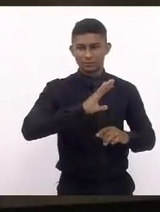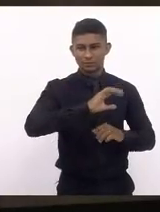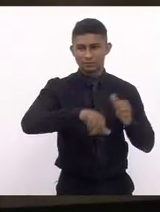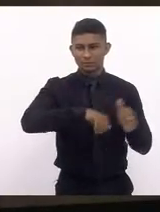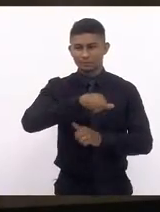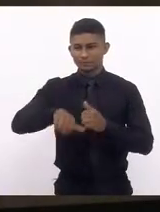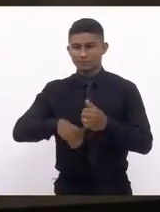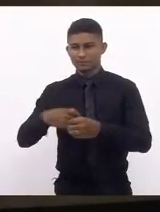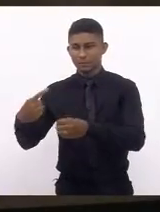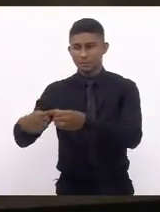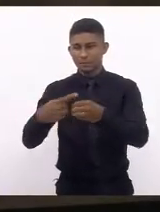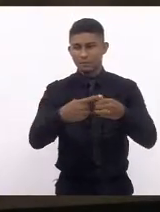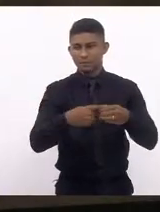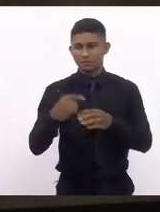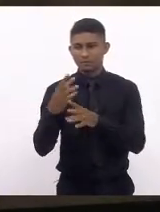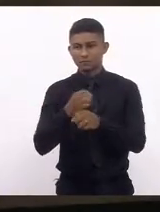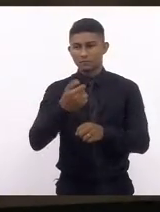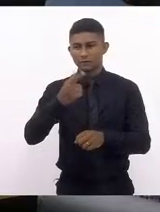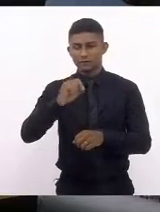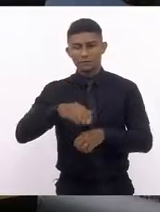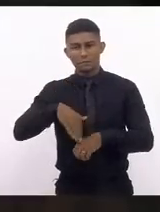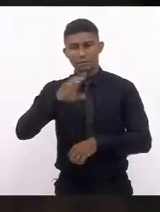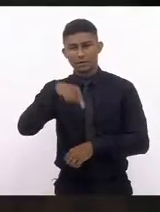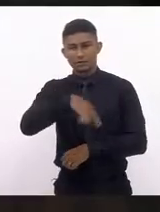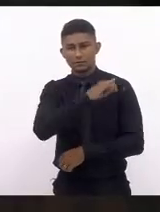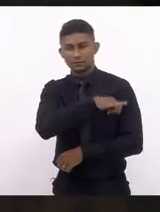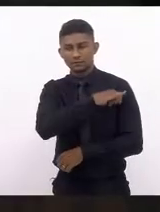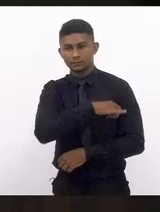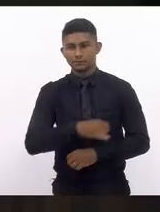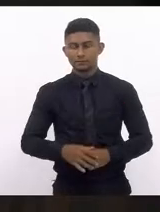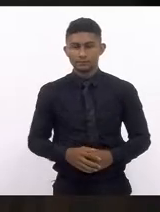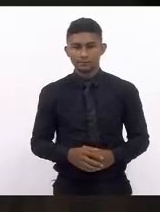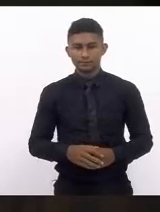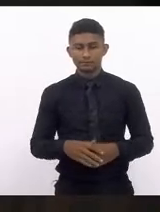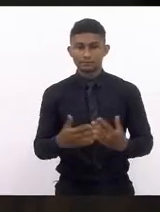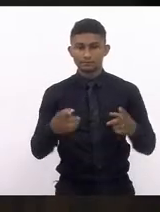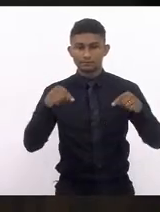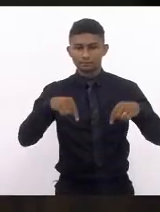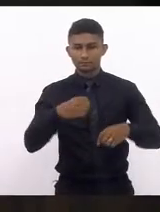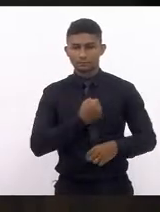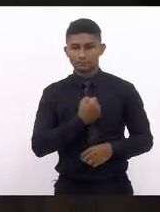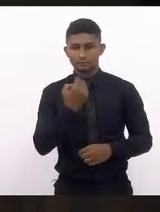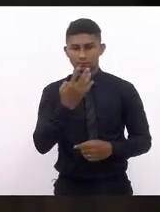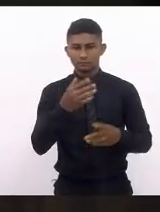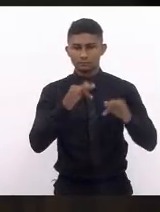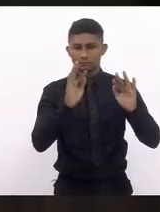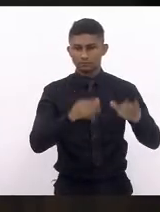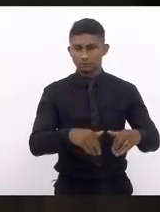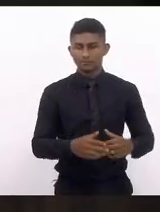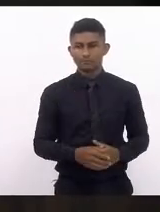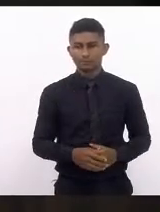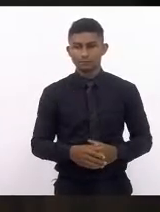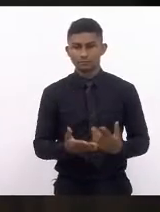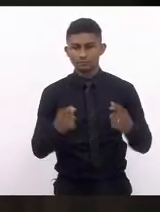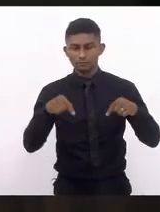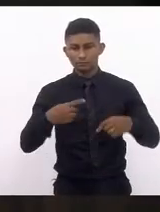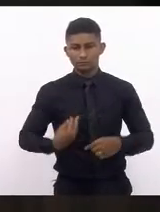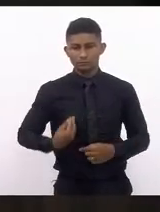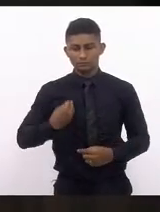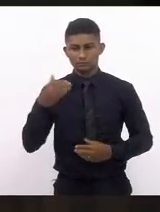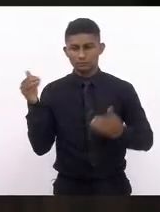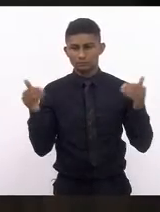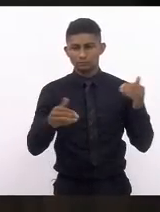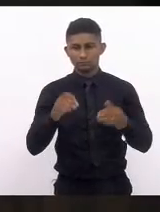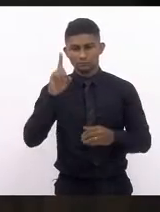do Norte e Noroeste médicos obrigado nada mais a tratar a quatro sessões Ordinárias mesmo está encerrado havendo número legal